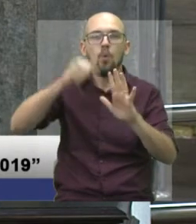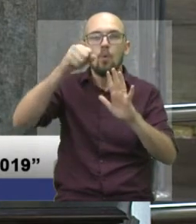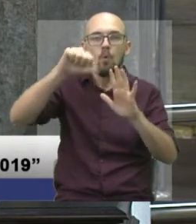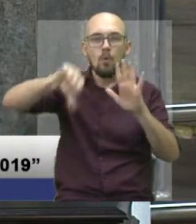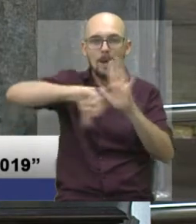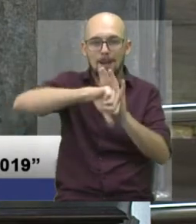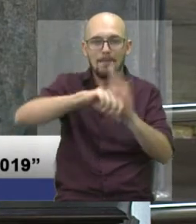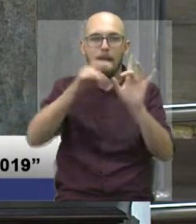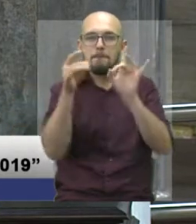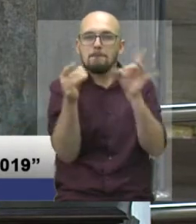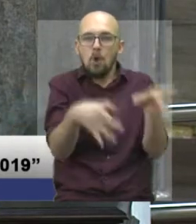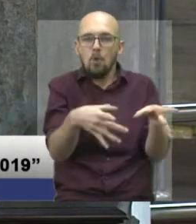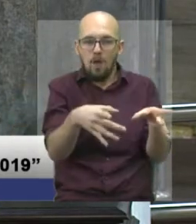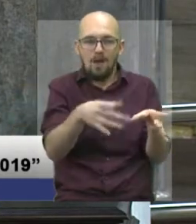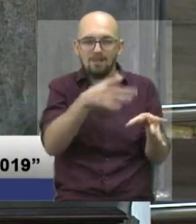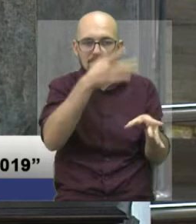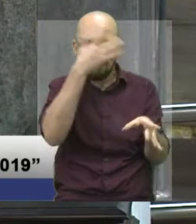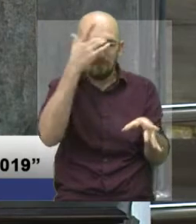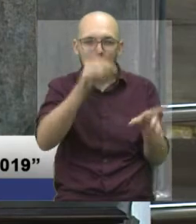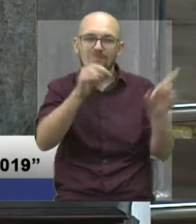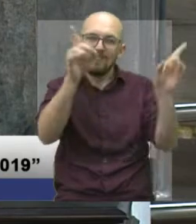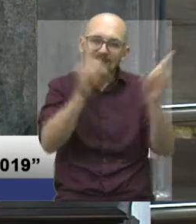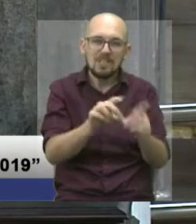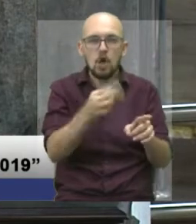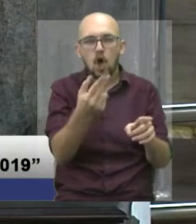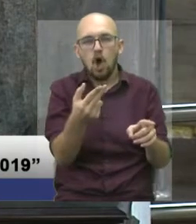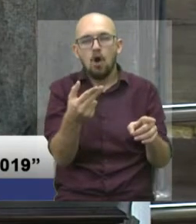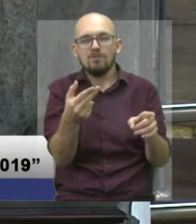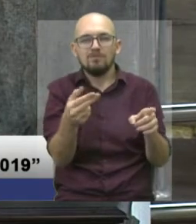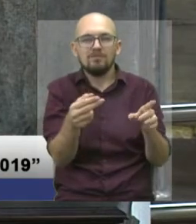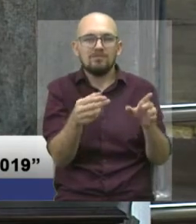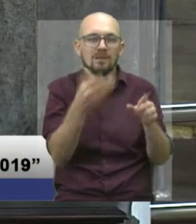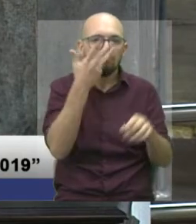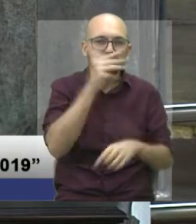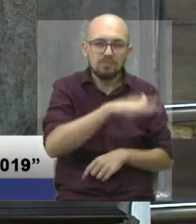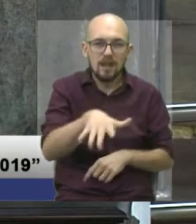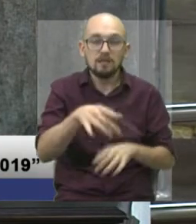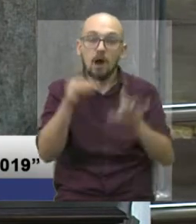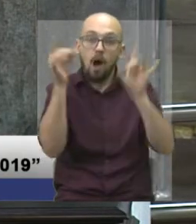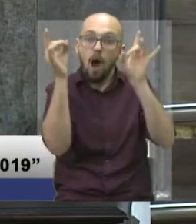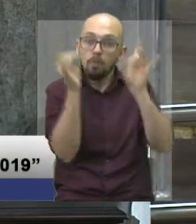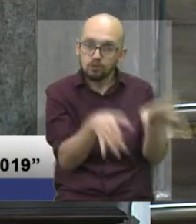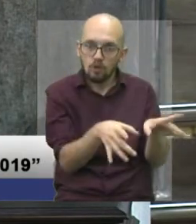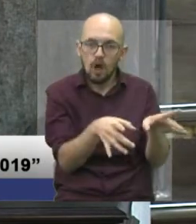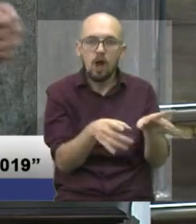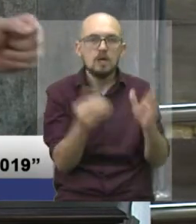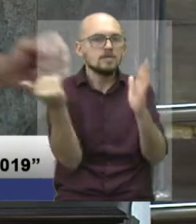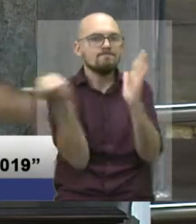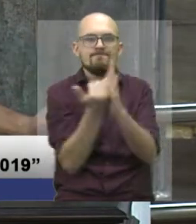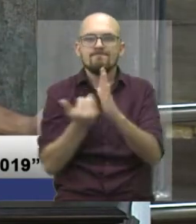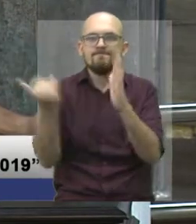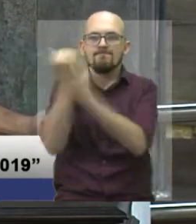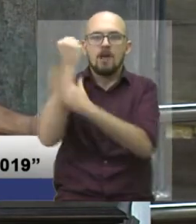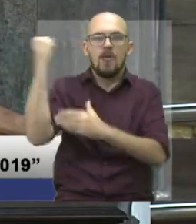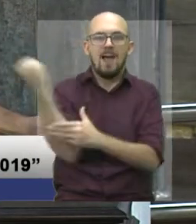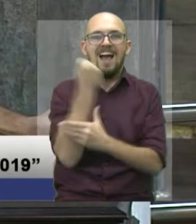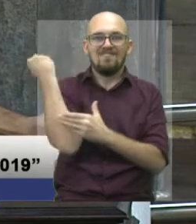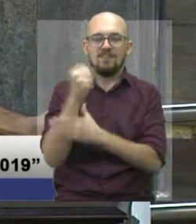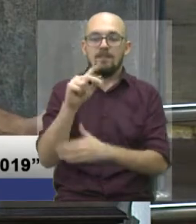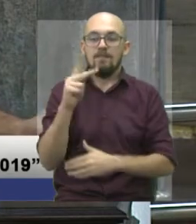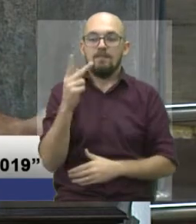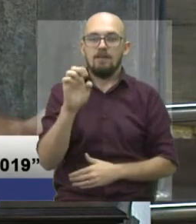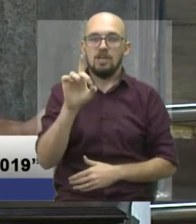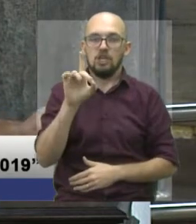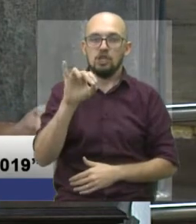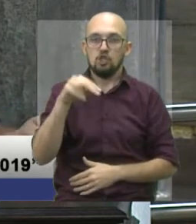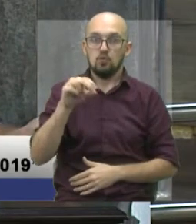abandono incapaz, em hediondo. E aí nós, a partir dessa ideia, nós fizemos com que o crime de importunação